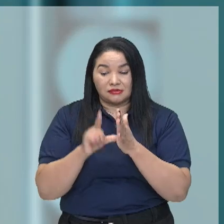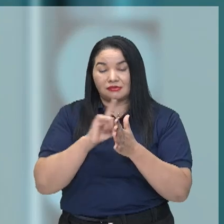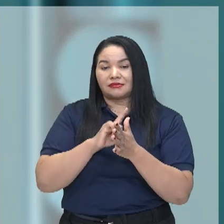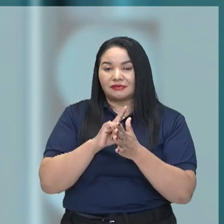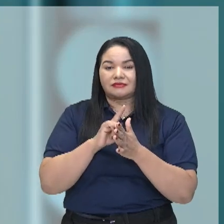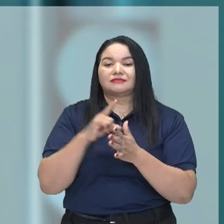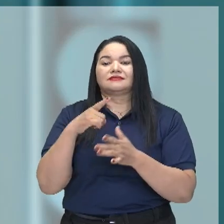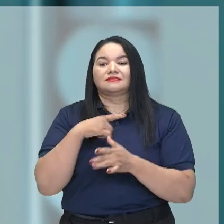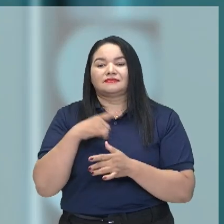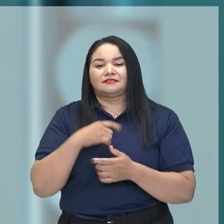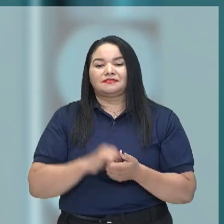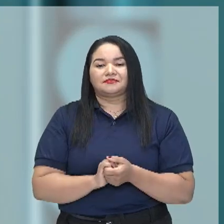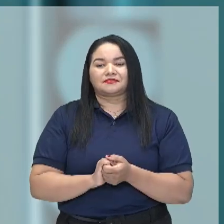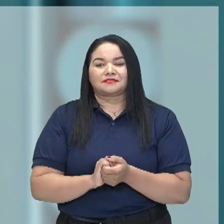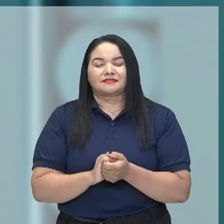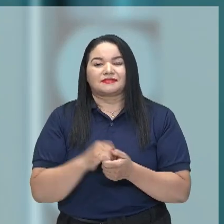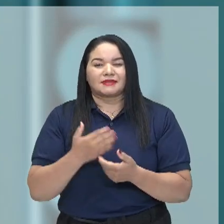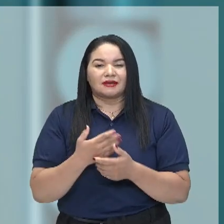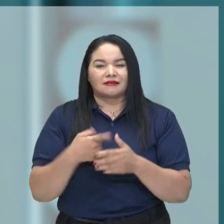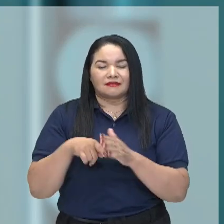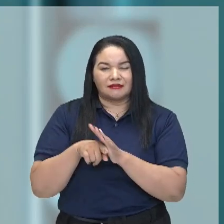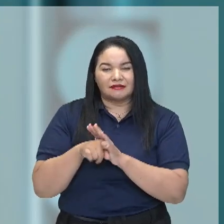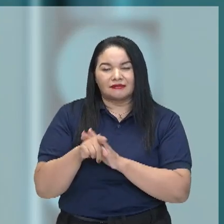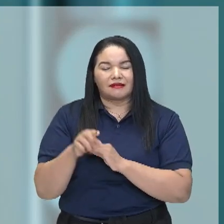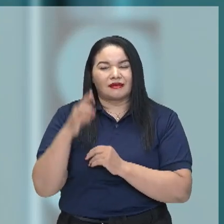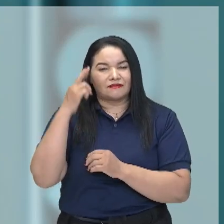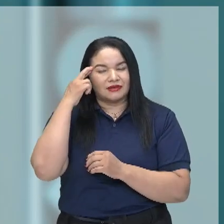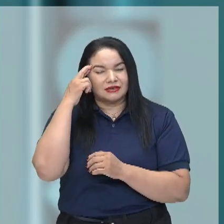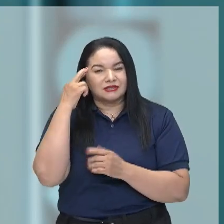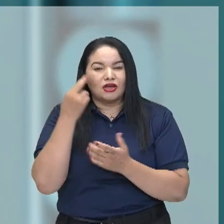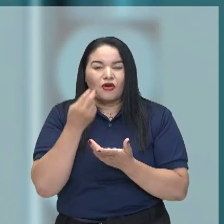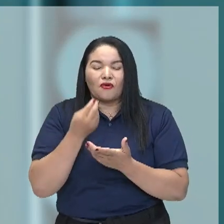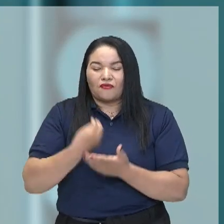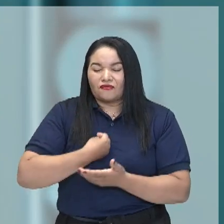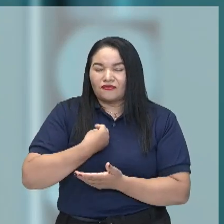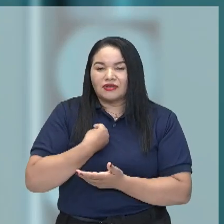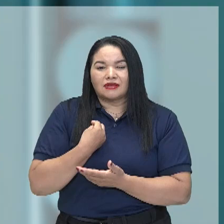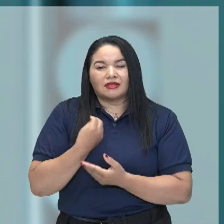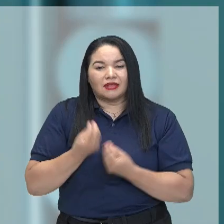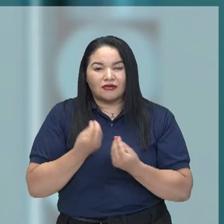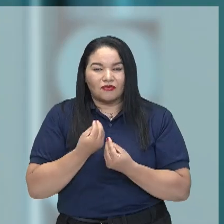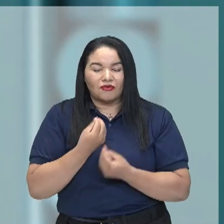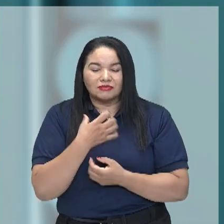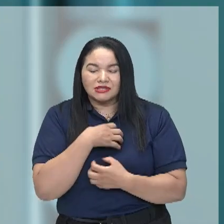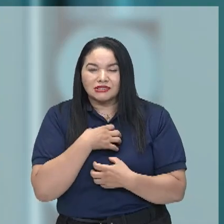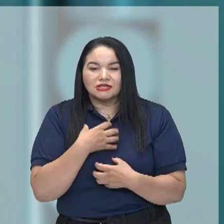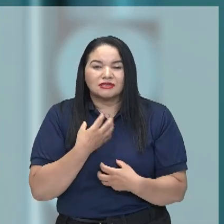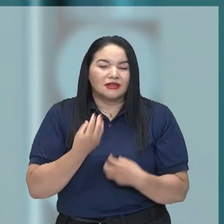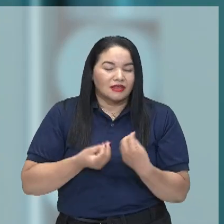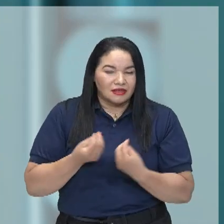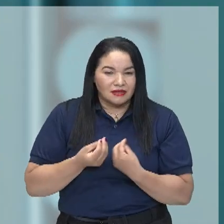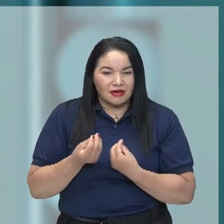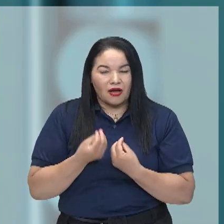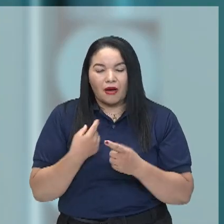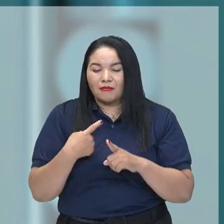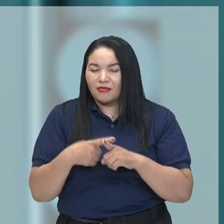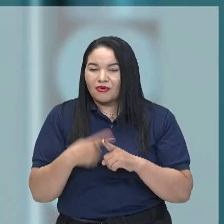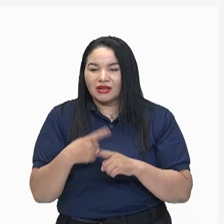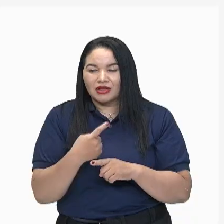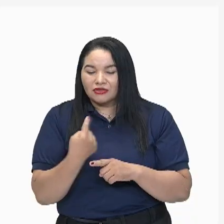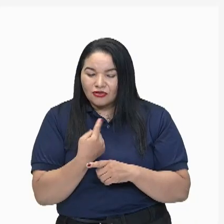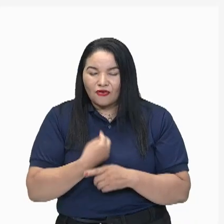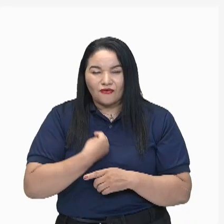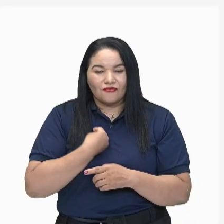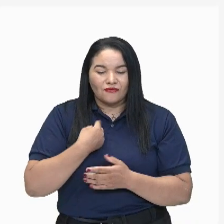é bastante profundo, né? Tentar entender um pouco essa origem da vida, o que é a vida, o sentido das coisas, por que nós estamos aqui.